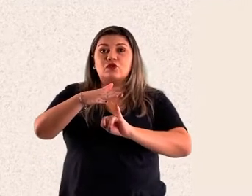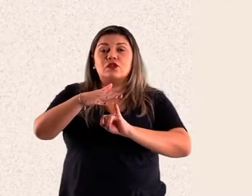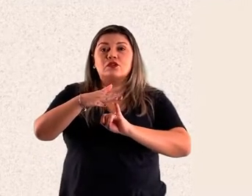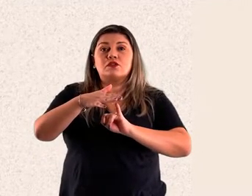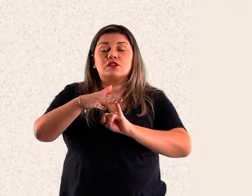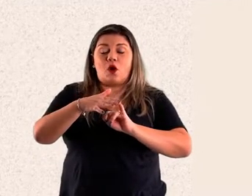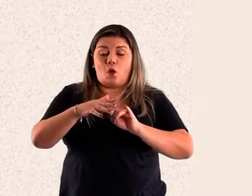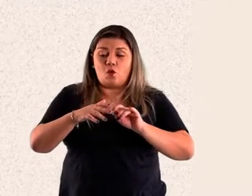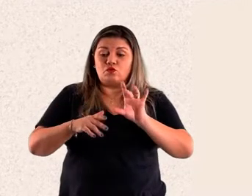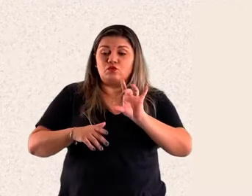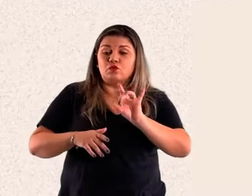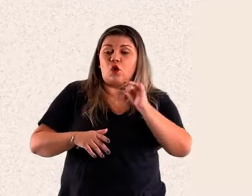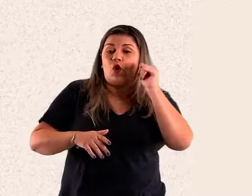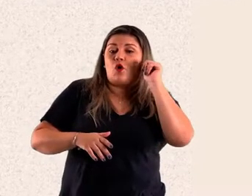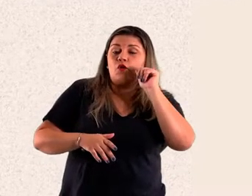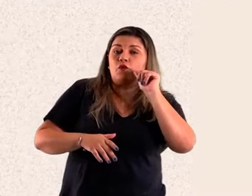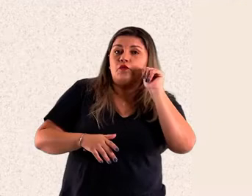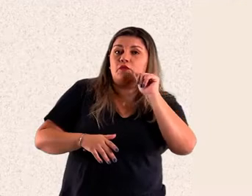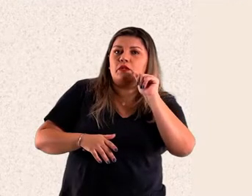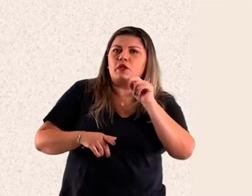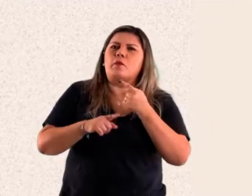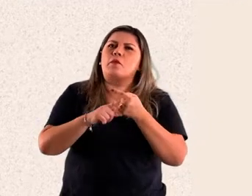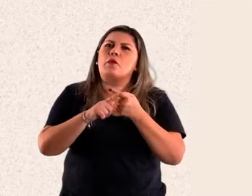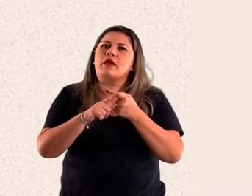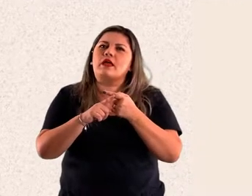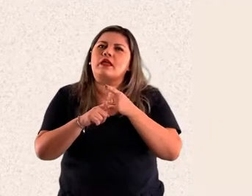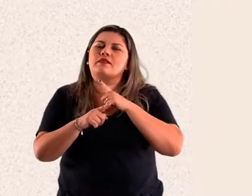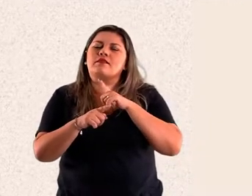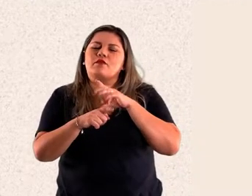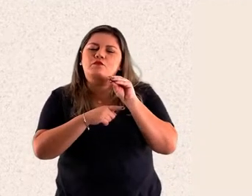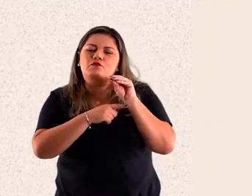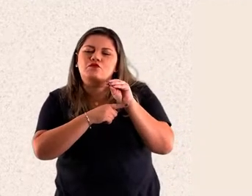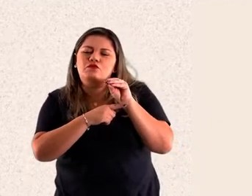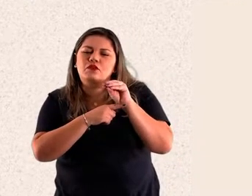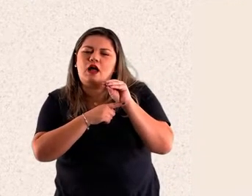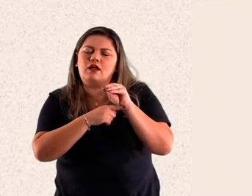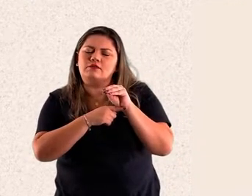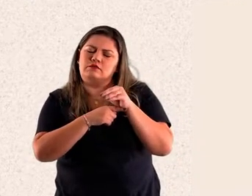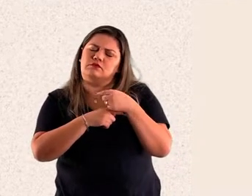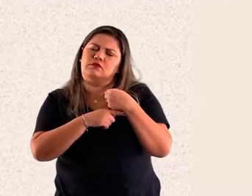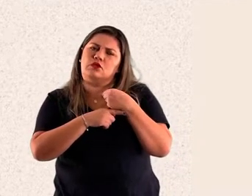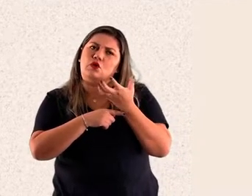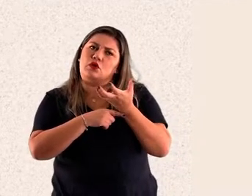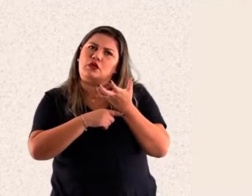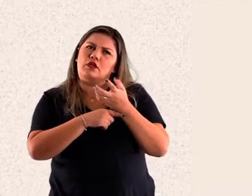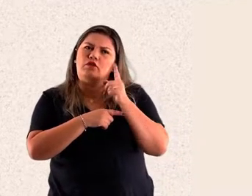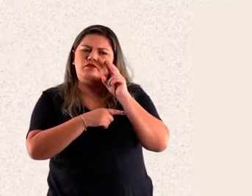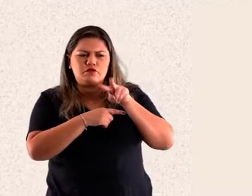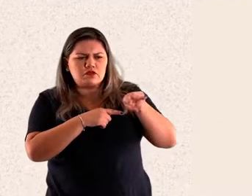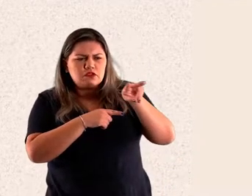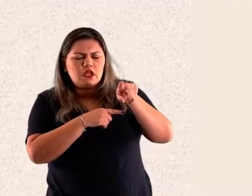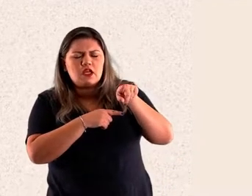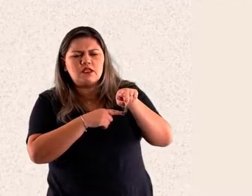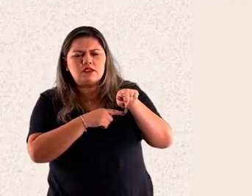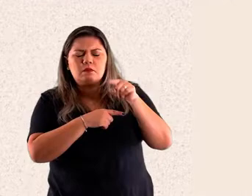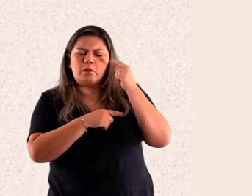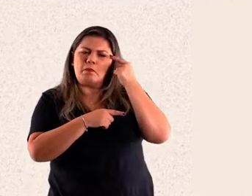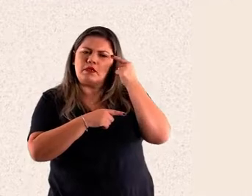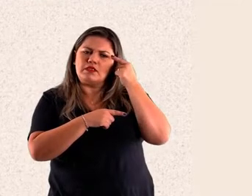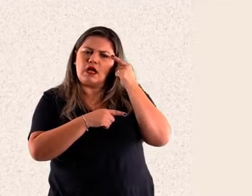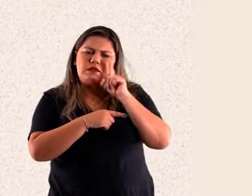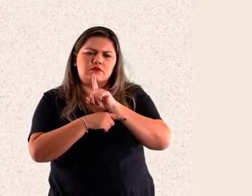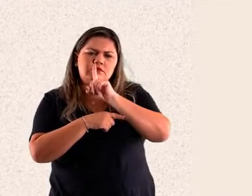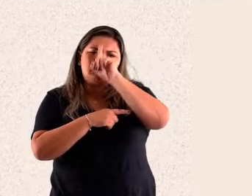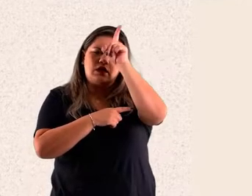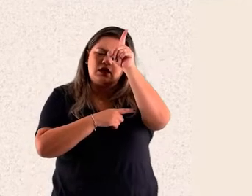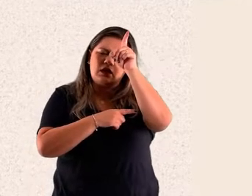público é uma instituição do cuidado Oi e aí eu queria que vocês ficassem com essa com essa ideia